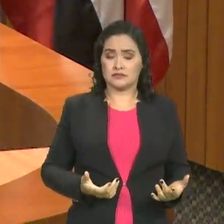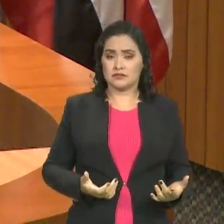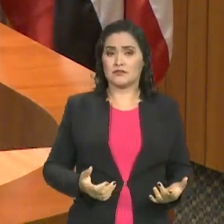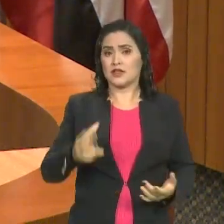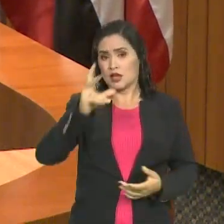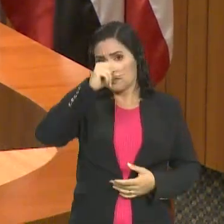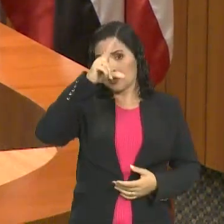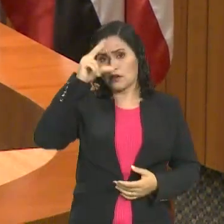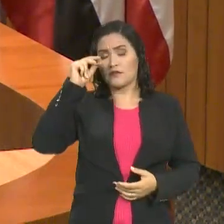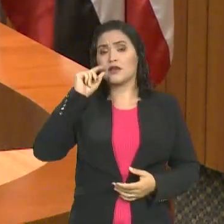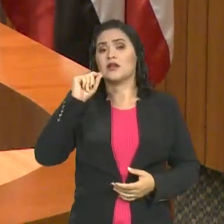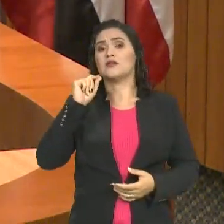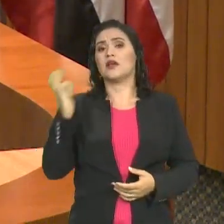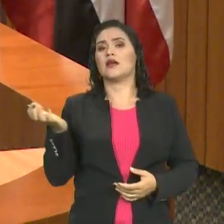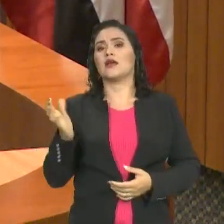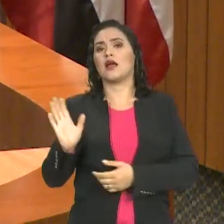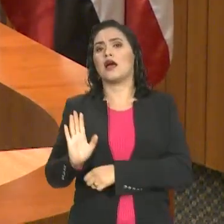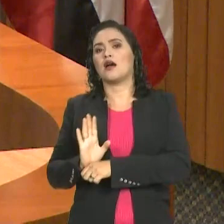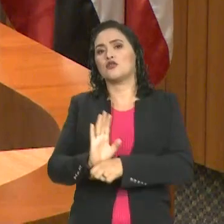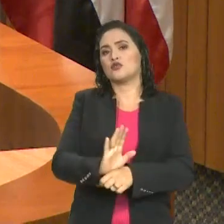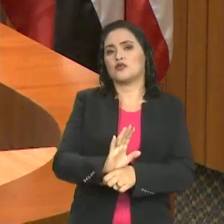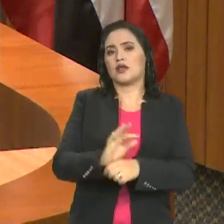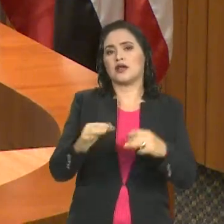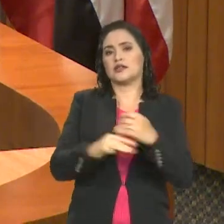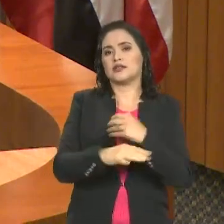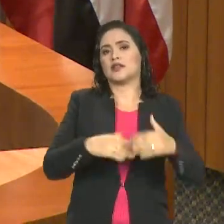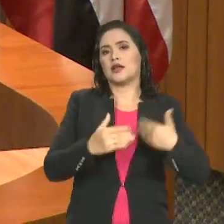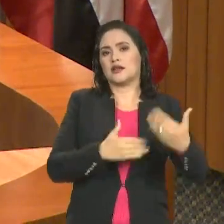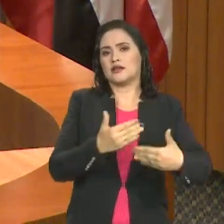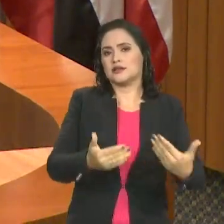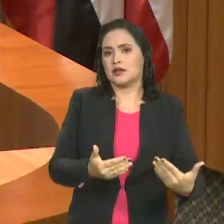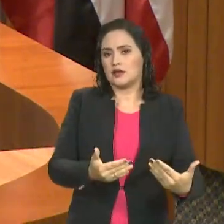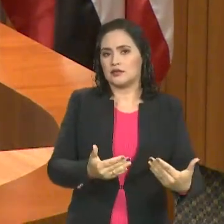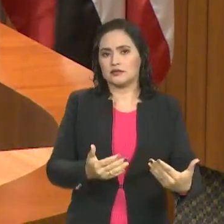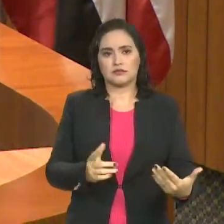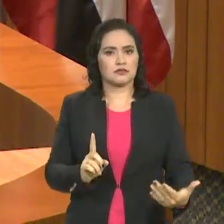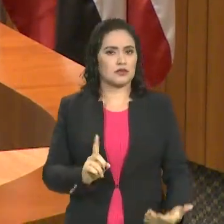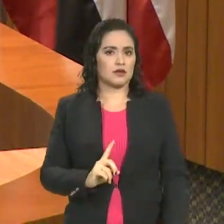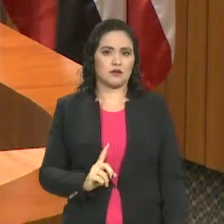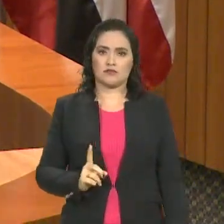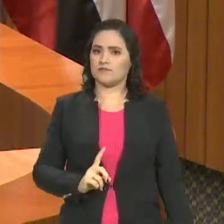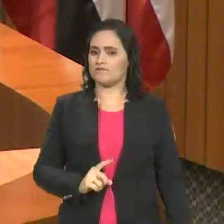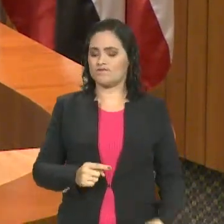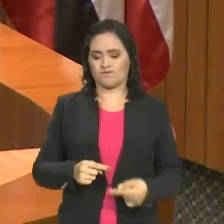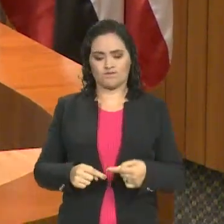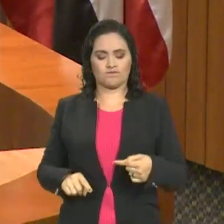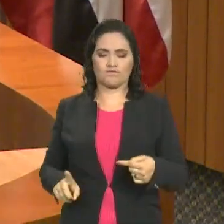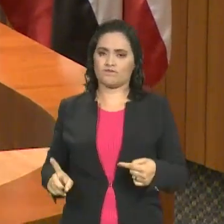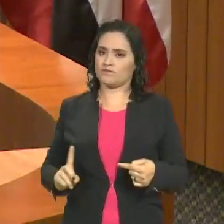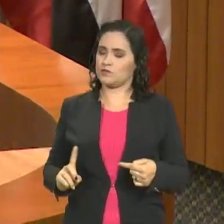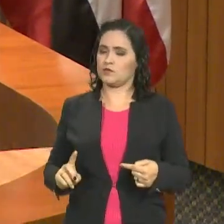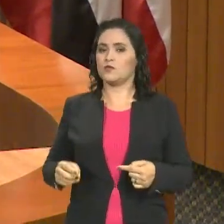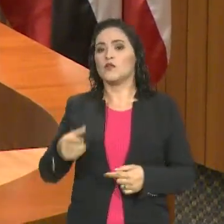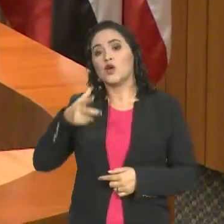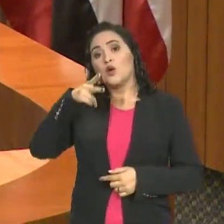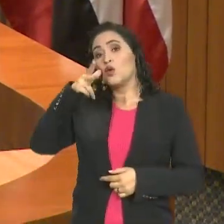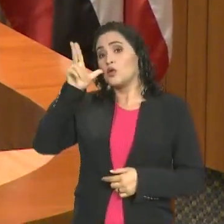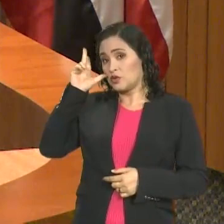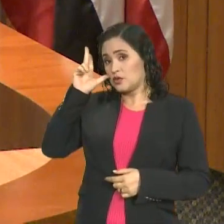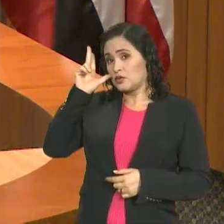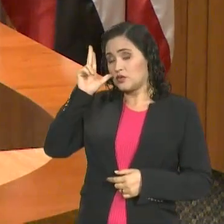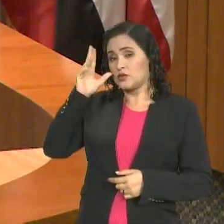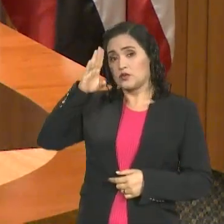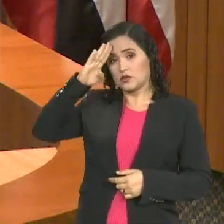que está querendo contribuir com o crescimento da cidade? De jeito nenhum. Ontem, o governador Brandão, anteontem, fez um investimento, assinou uma ordem de